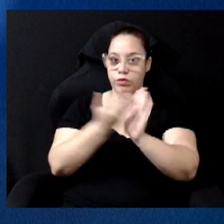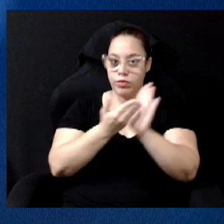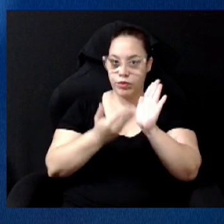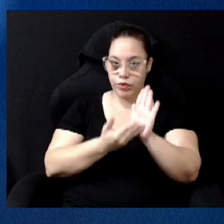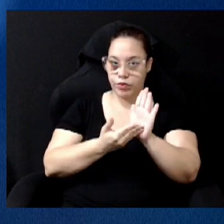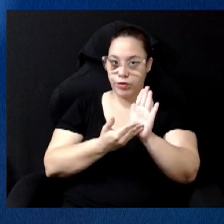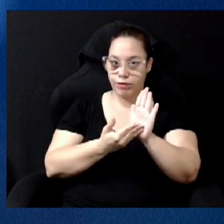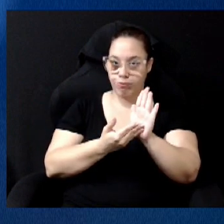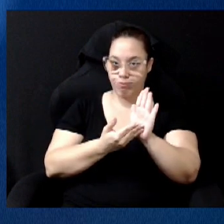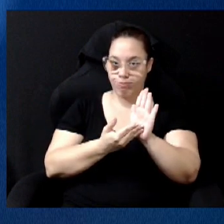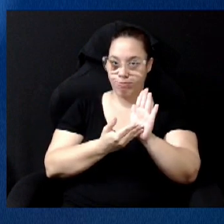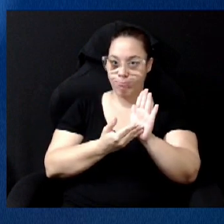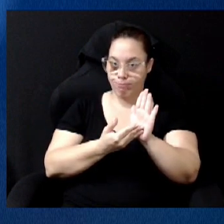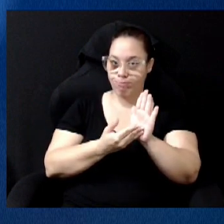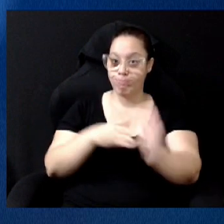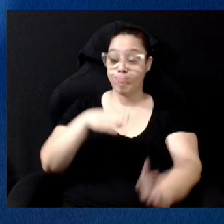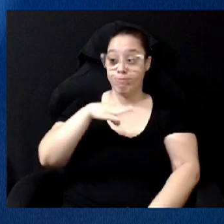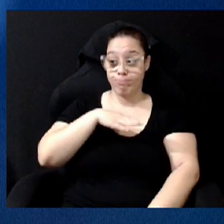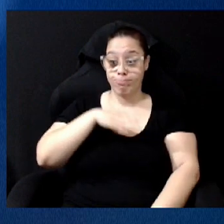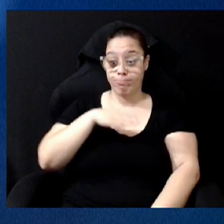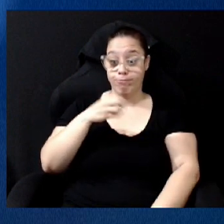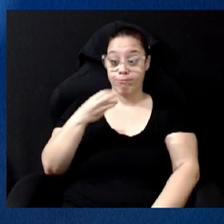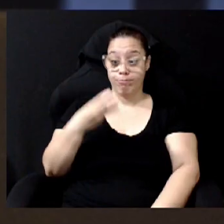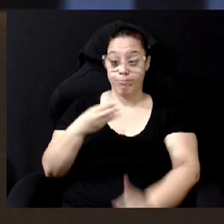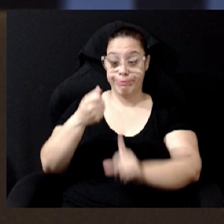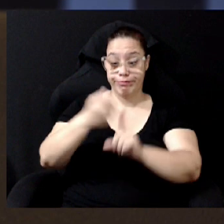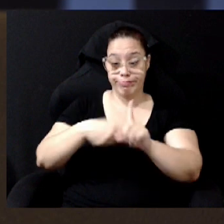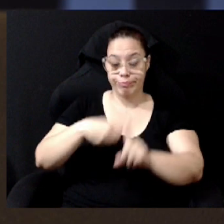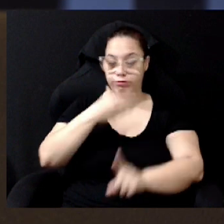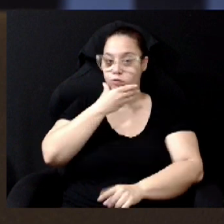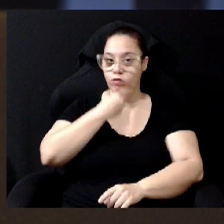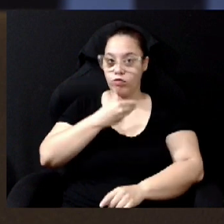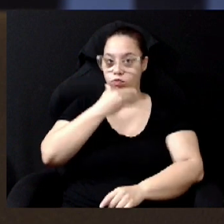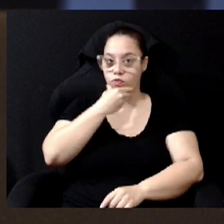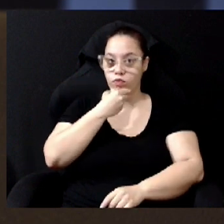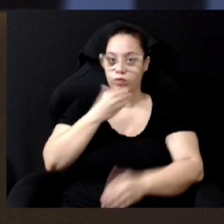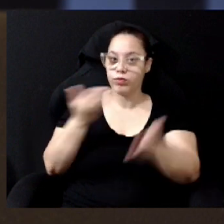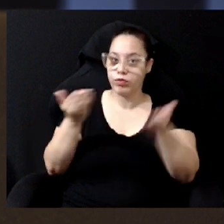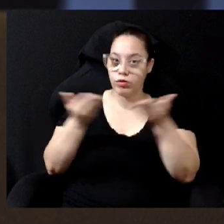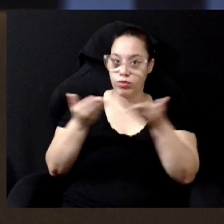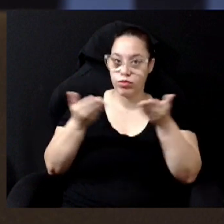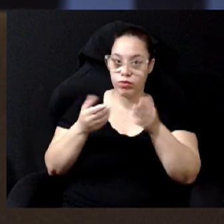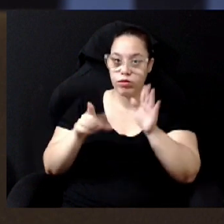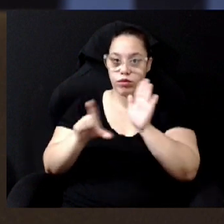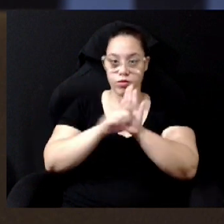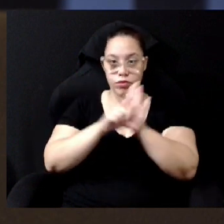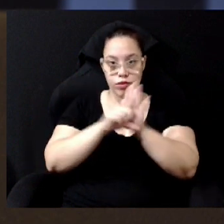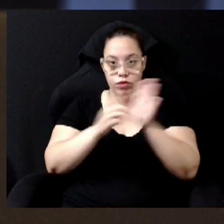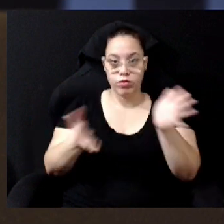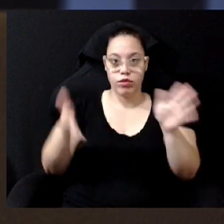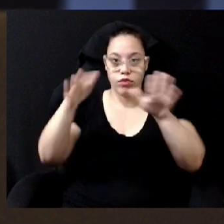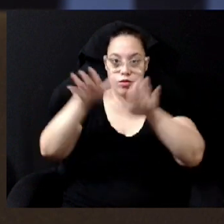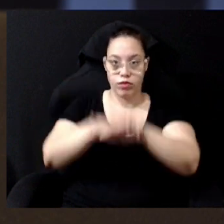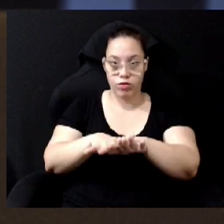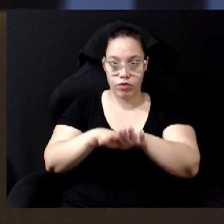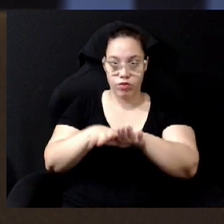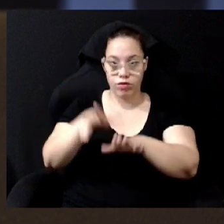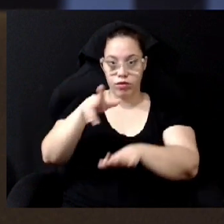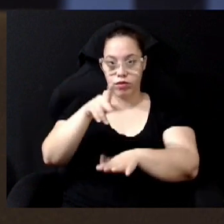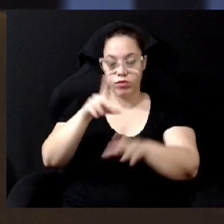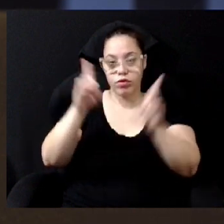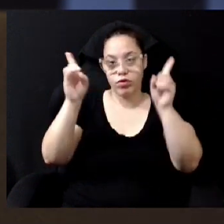Oficial do Município do dia 3 de dezembro. Agora, a lei passa a incluir as pessoas que têm as